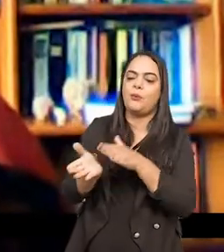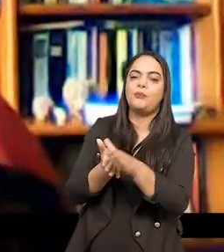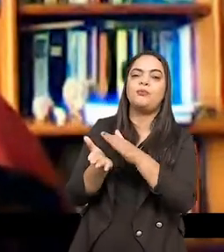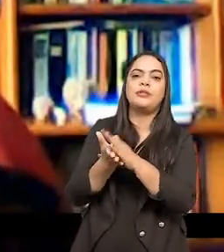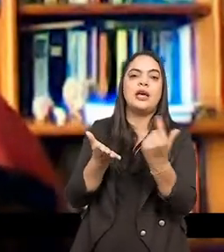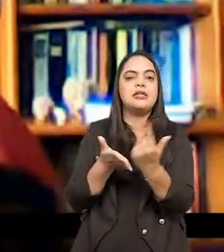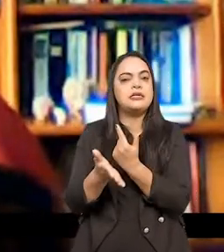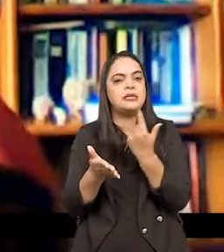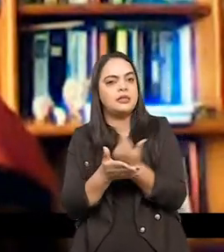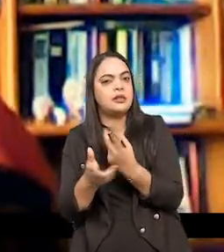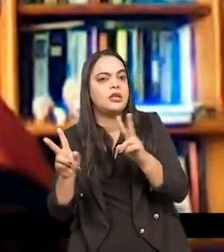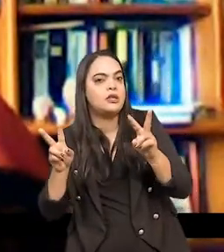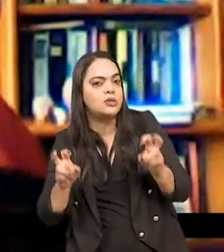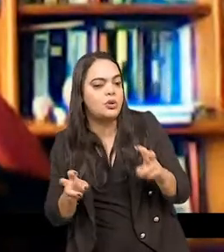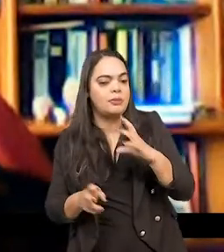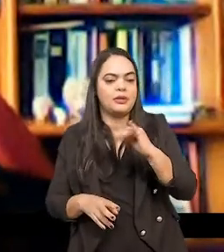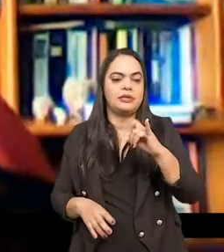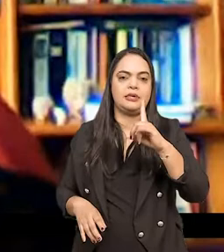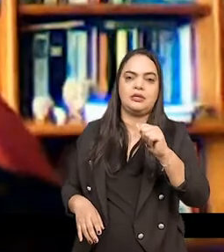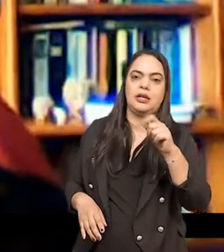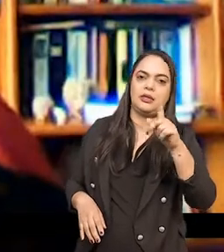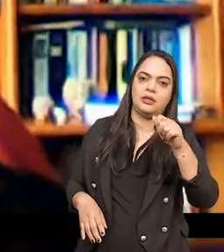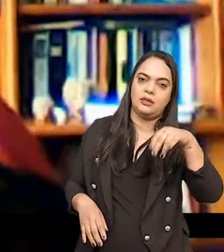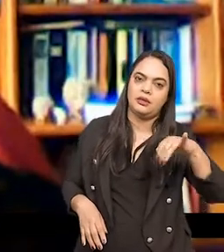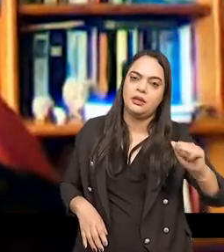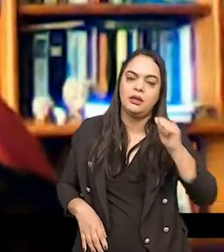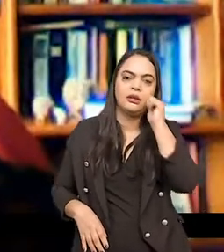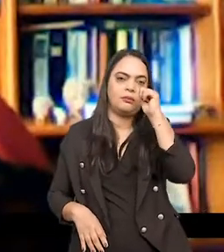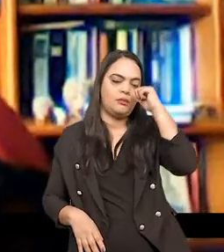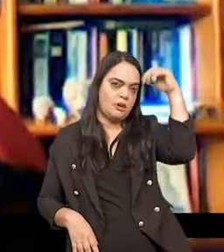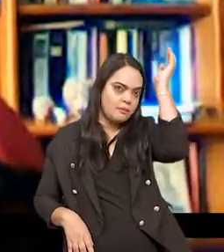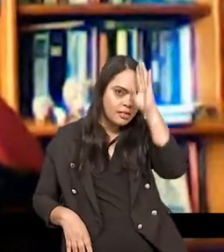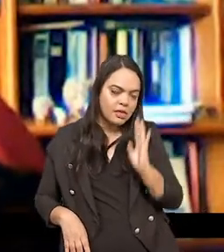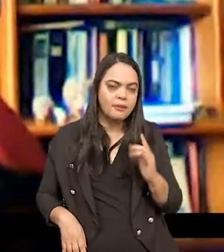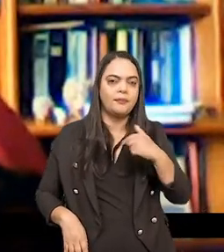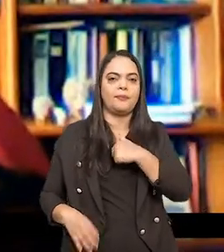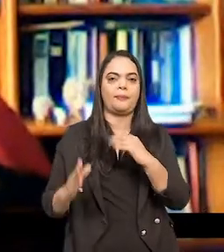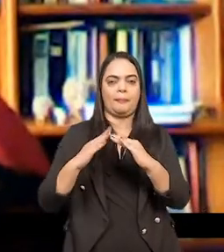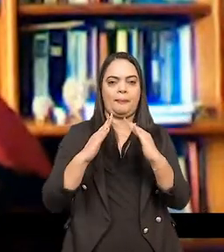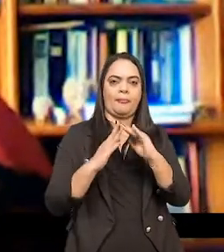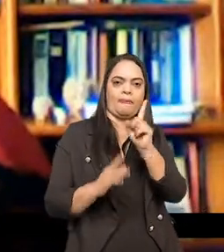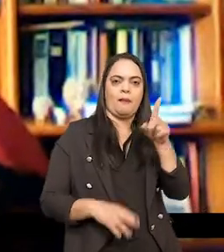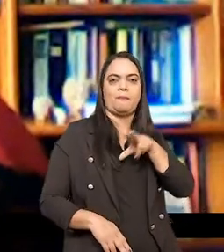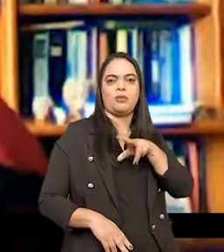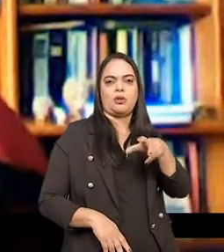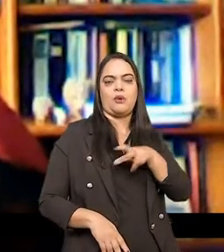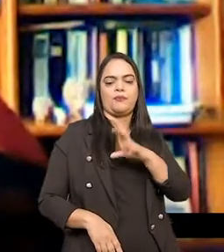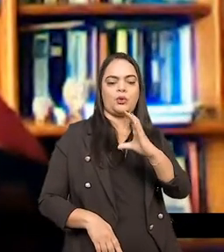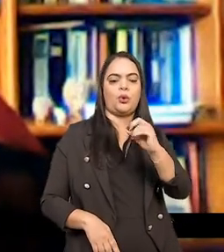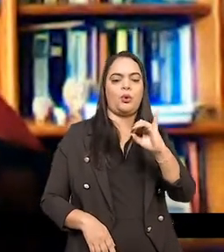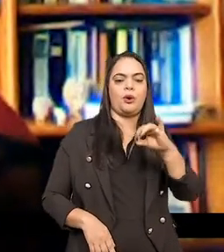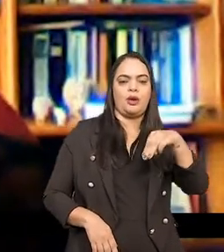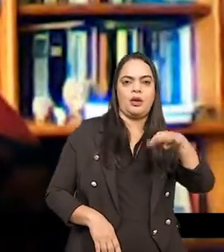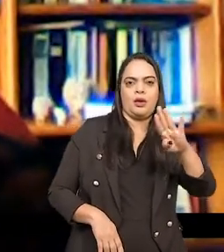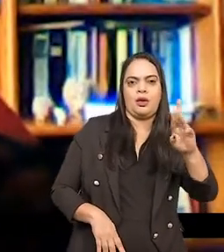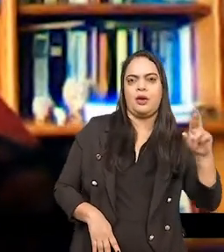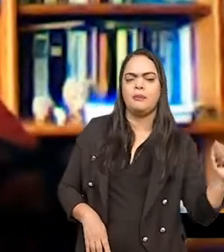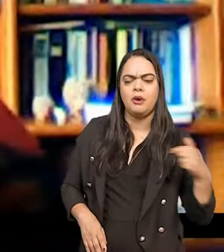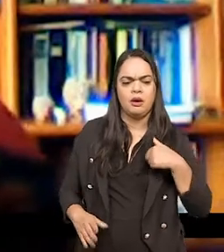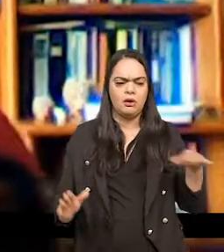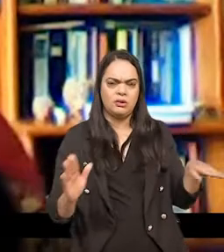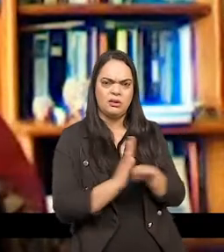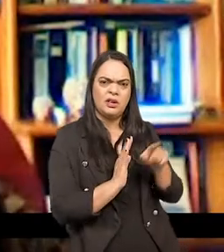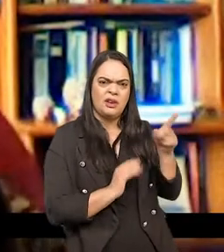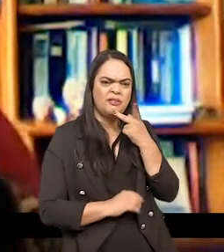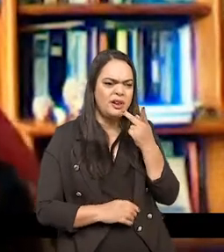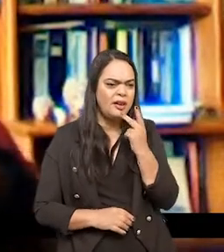a construção da cidadania da mulher brasileira. E daí eu fui morar em Coimbra, e quando cheguei lá, eu vi que não tinha nem cheiro de casa, né? Que